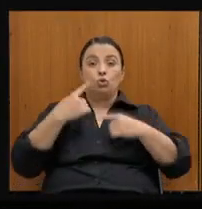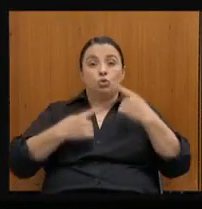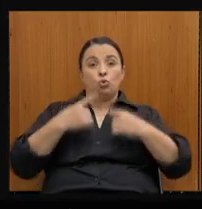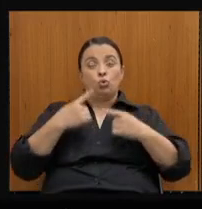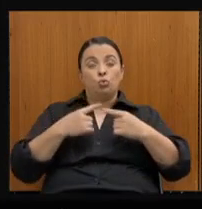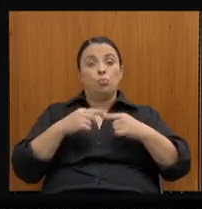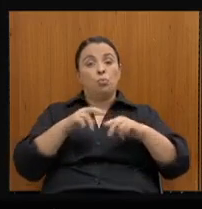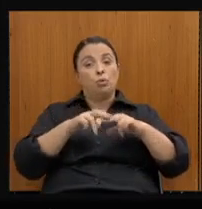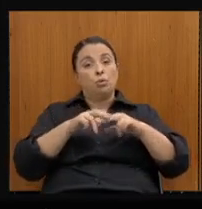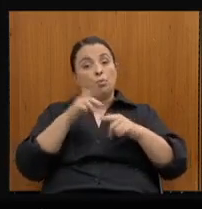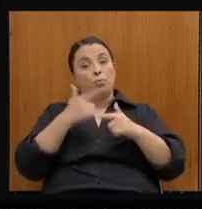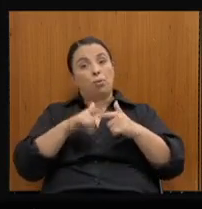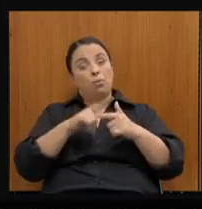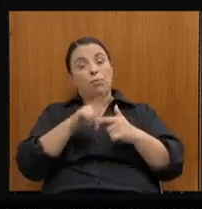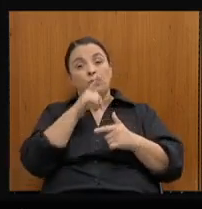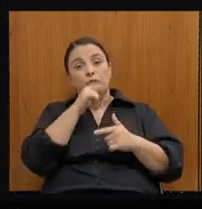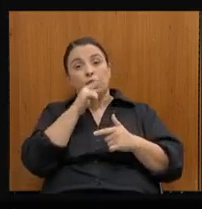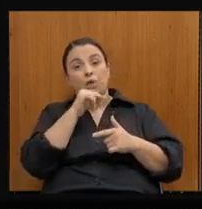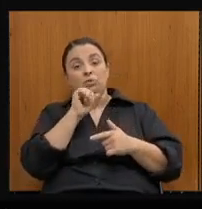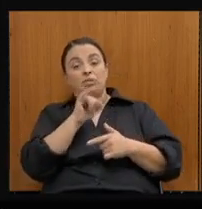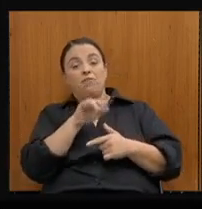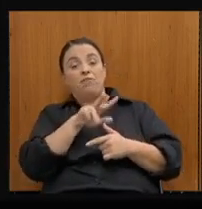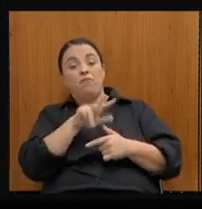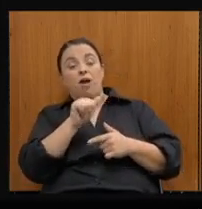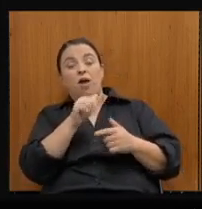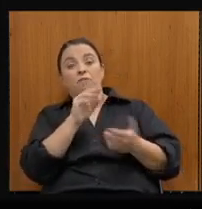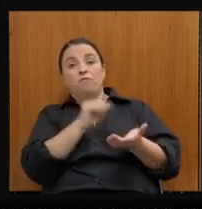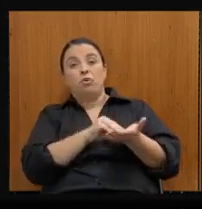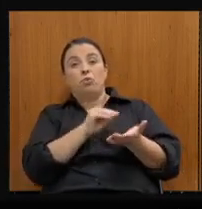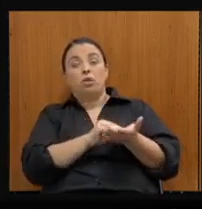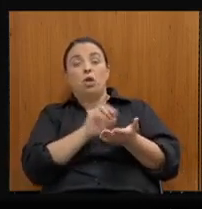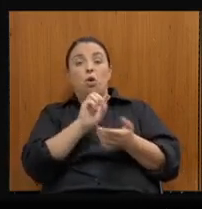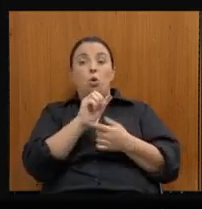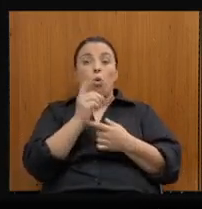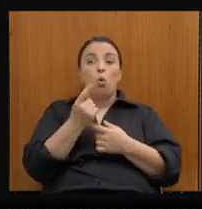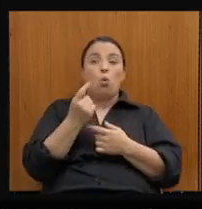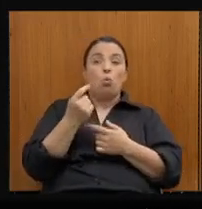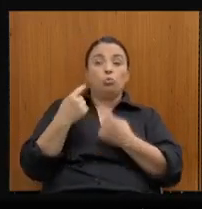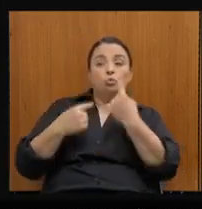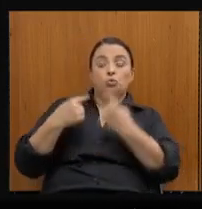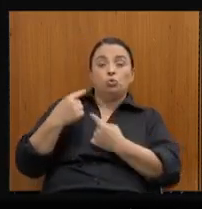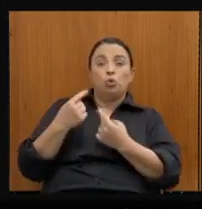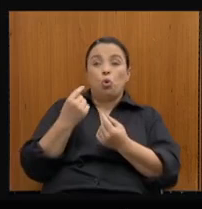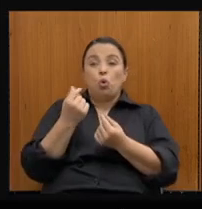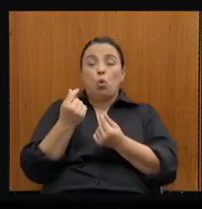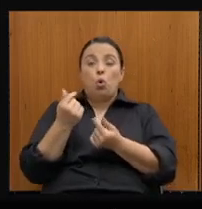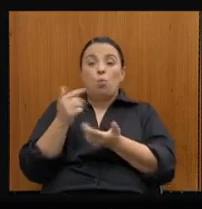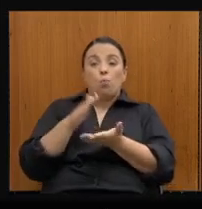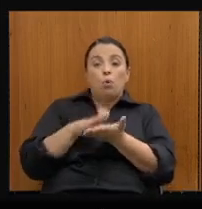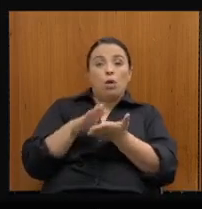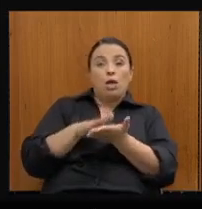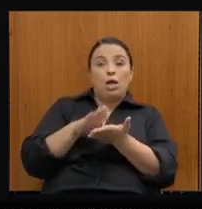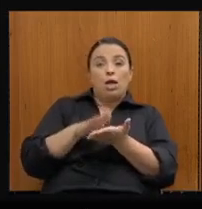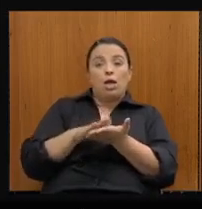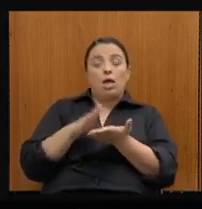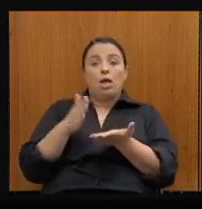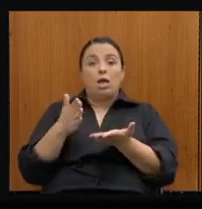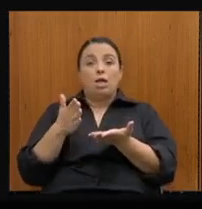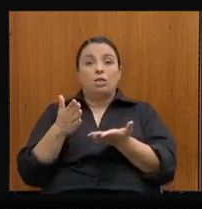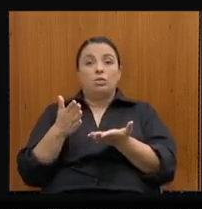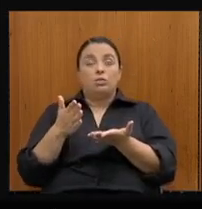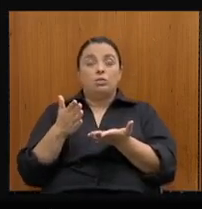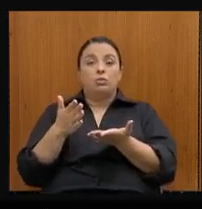faltar ou uma discussão de custos viáveis de energia até dos nossos combustíveis